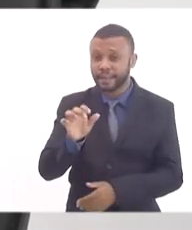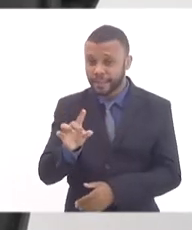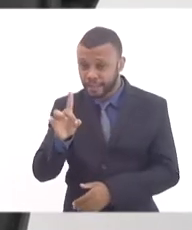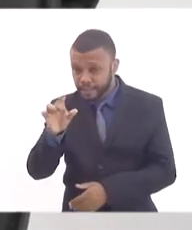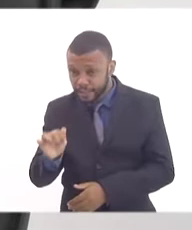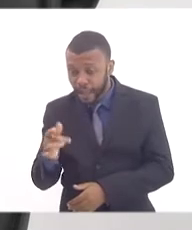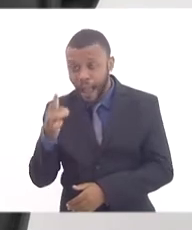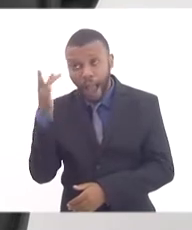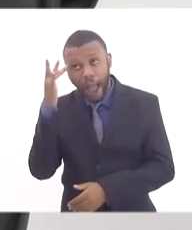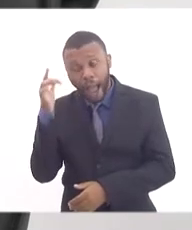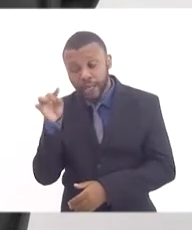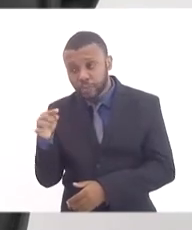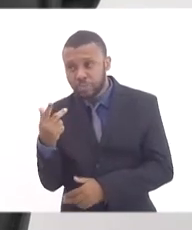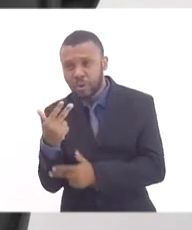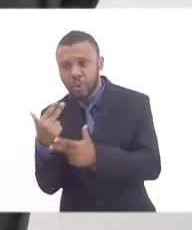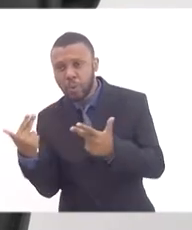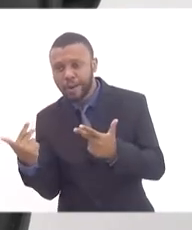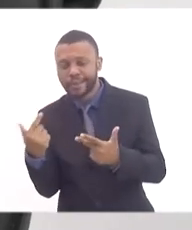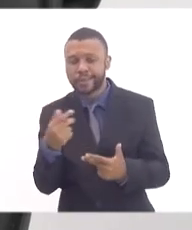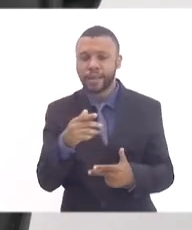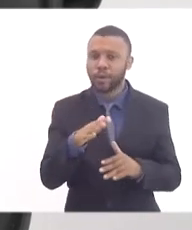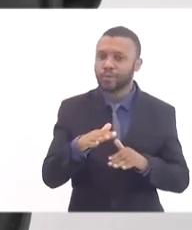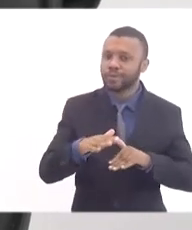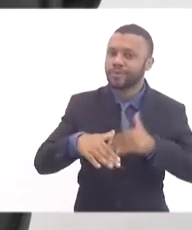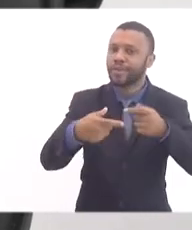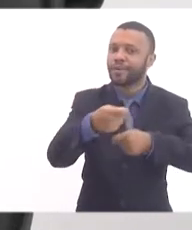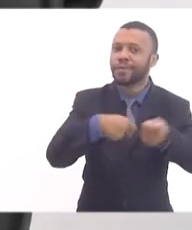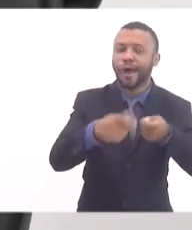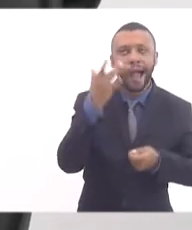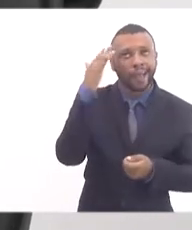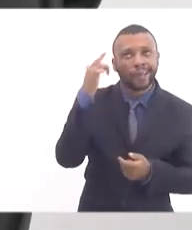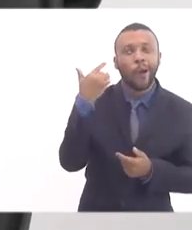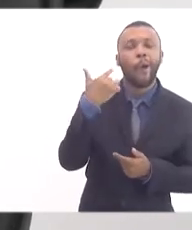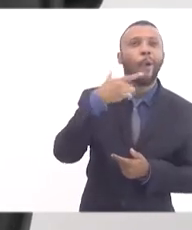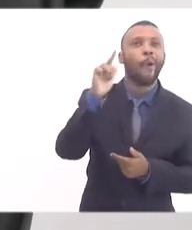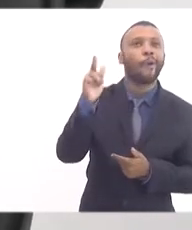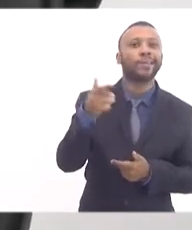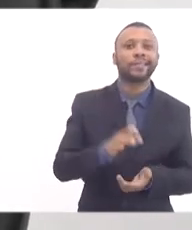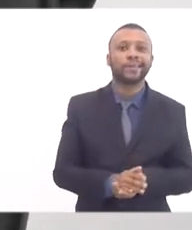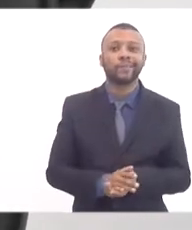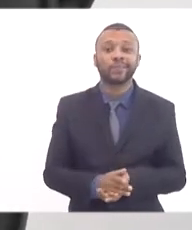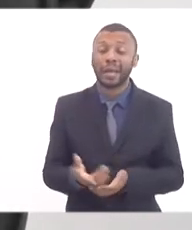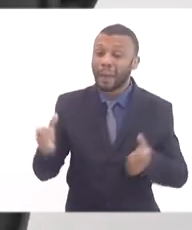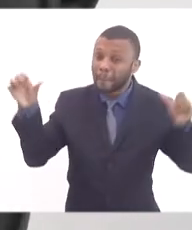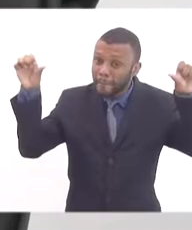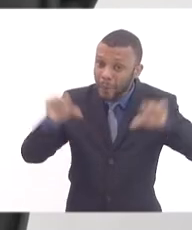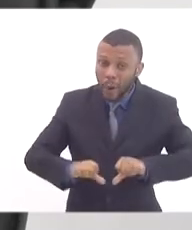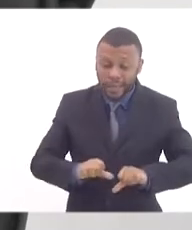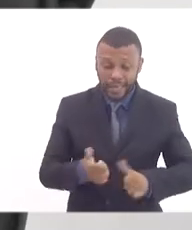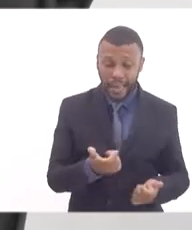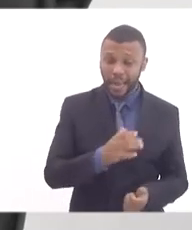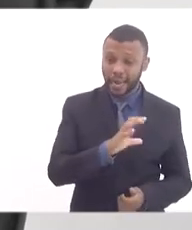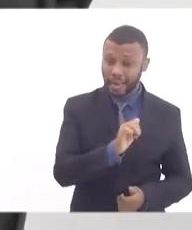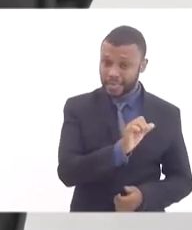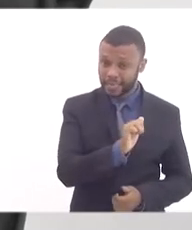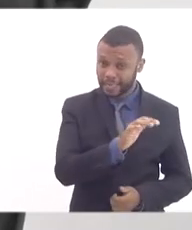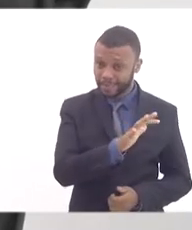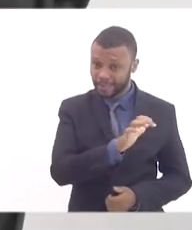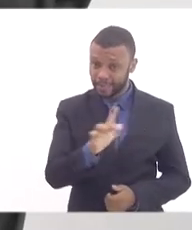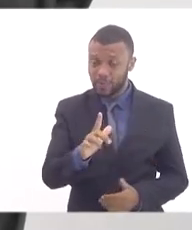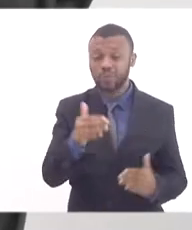e desenvolvimento econômico a outra E pior que isso A Casa Civil discorda de onde outro bom